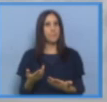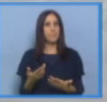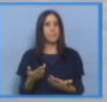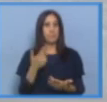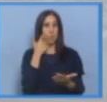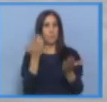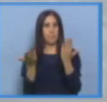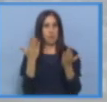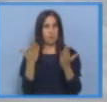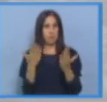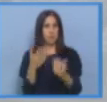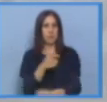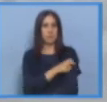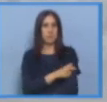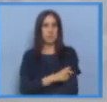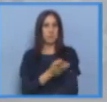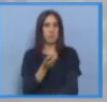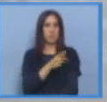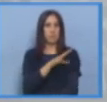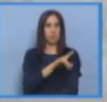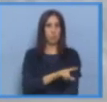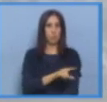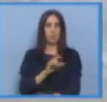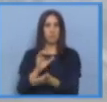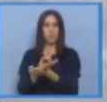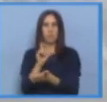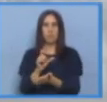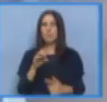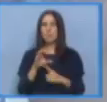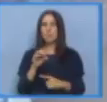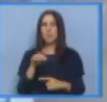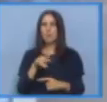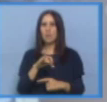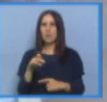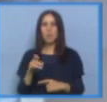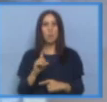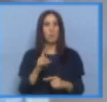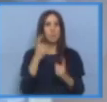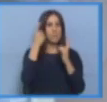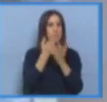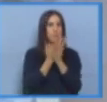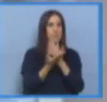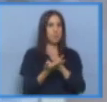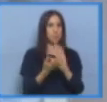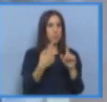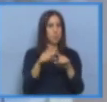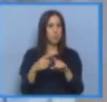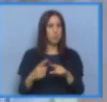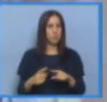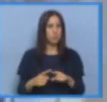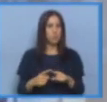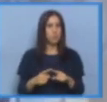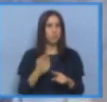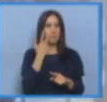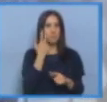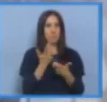comparando a representatividade que existe em Lisboa e na Figueira da Foz, quer dizer, não há comparação possível. São diferentes correntes de pensamento que marcam lá a vida